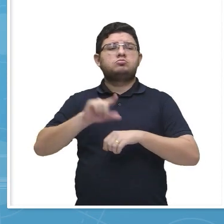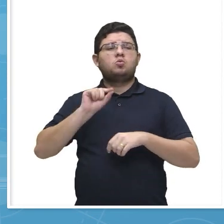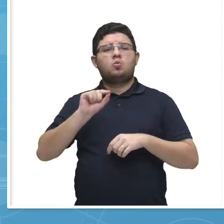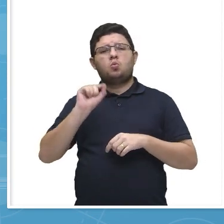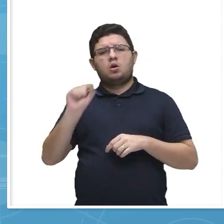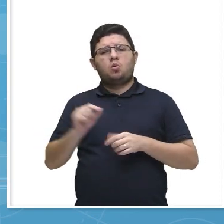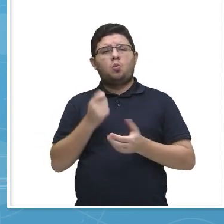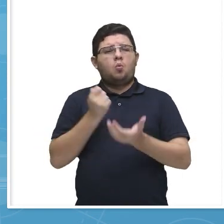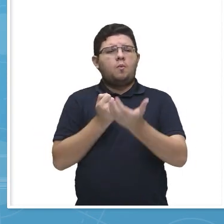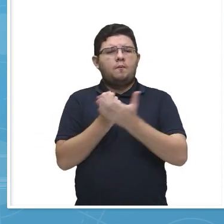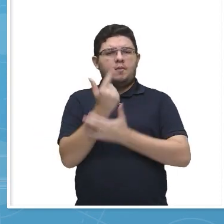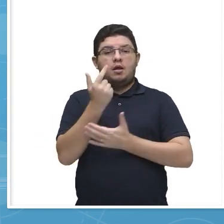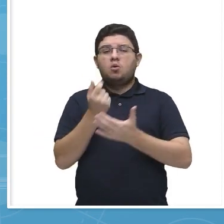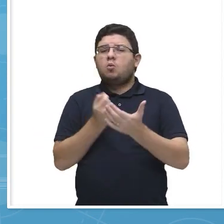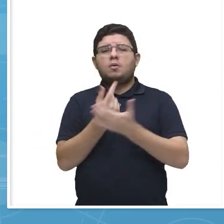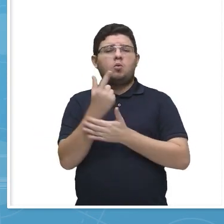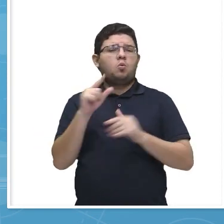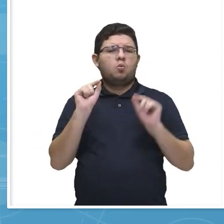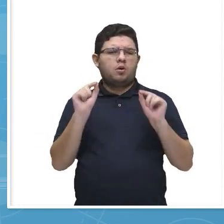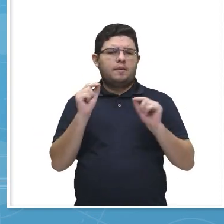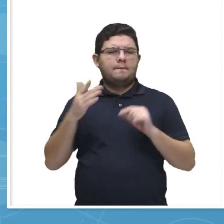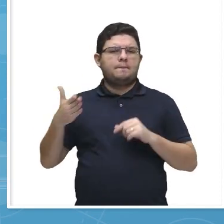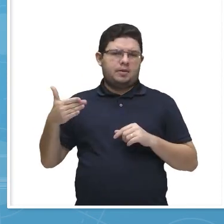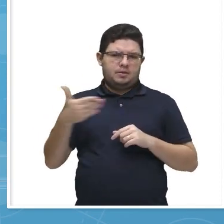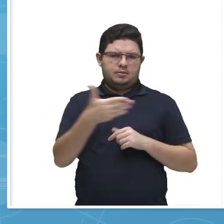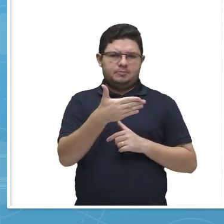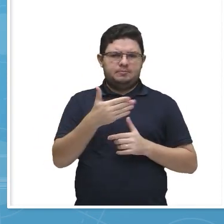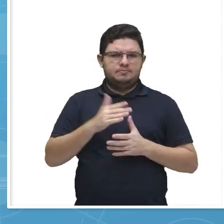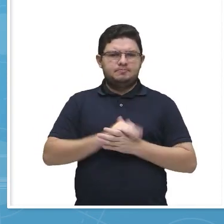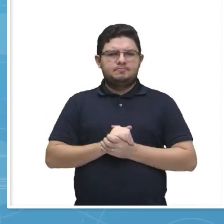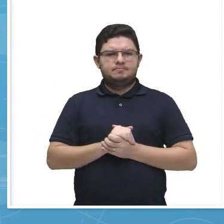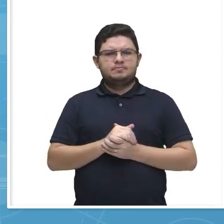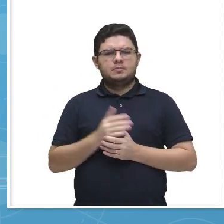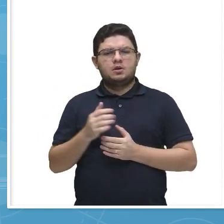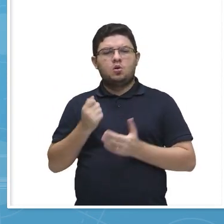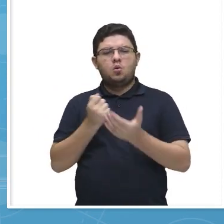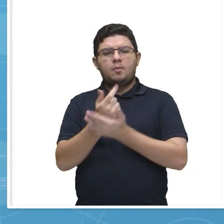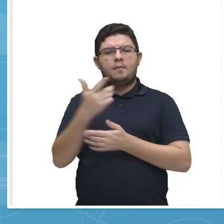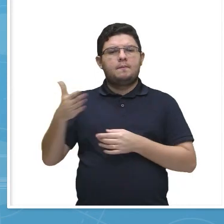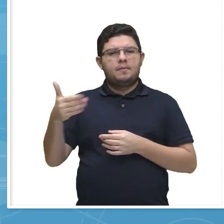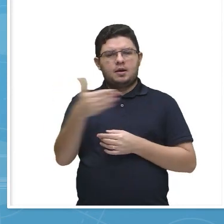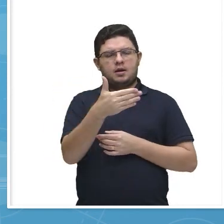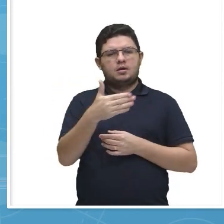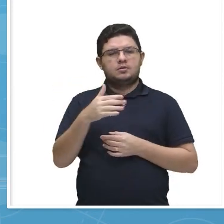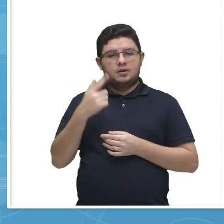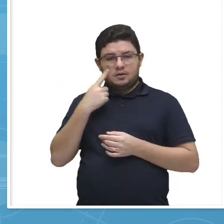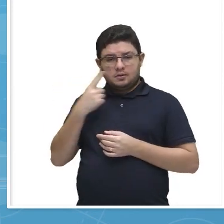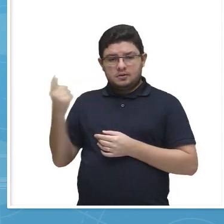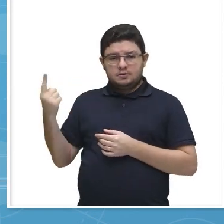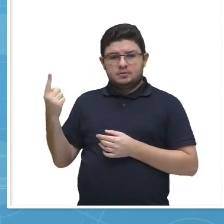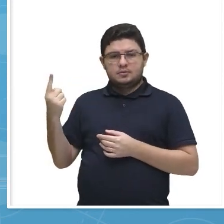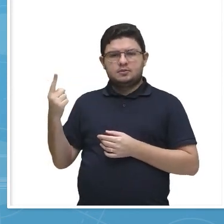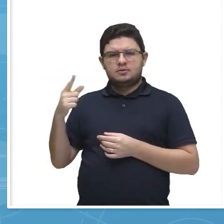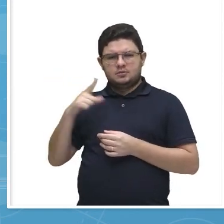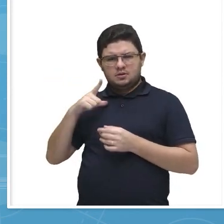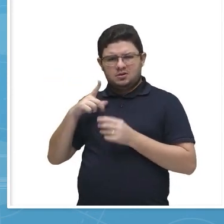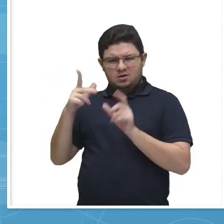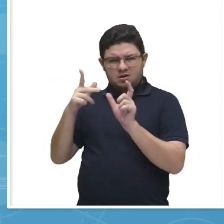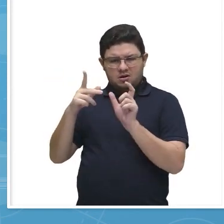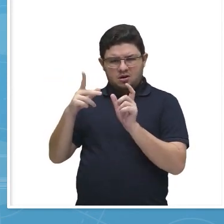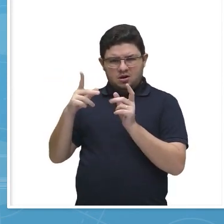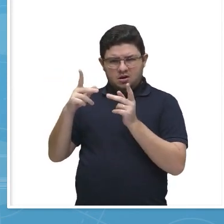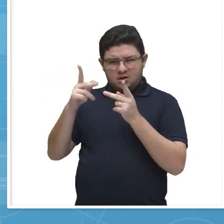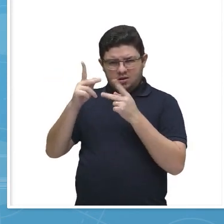Comprar o quê? Peixe. Então, perceba que comprar peixe é o meu complemento. Tem preposição entre o verbo preferir e